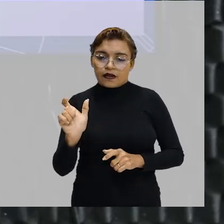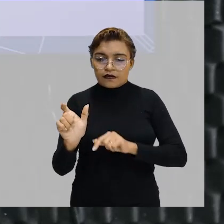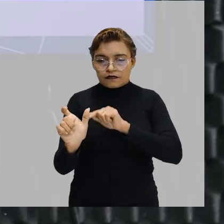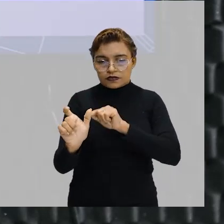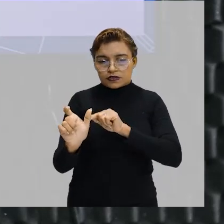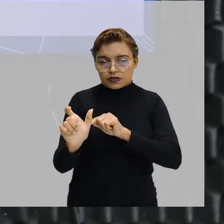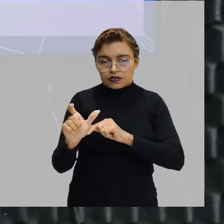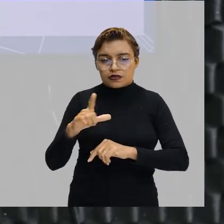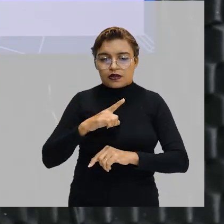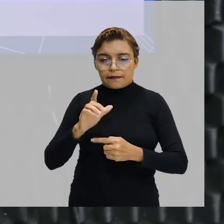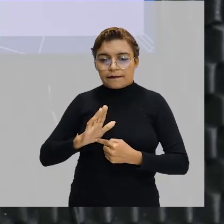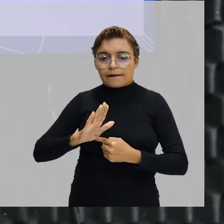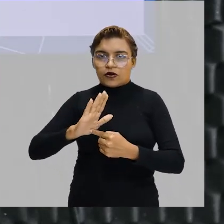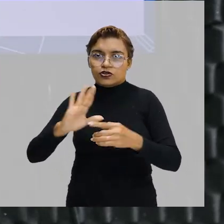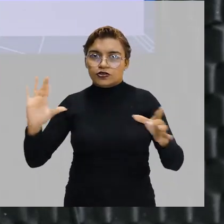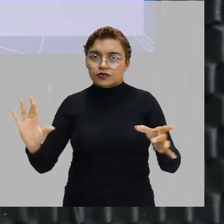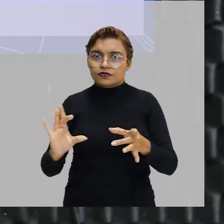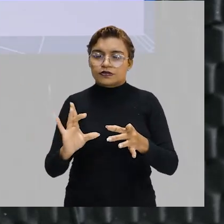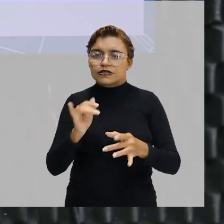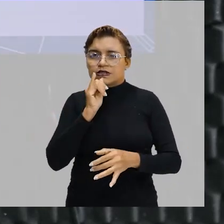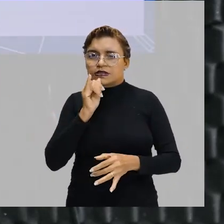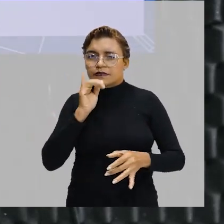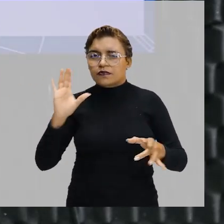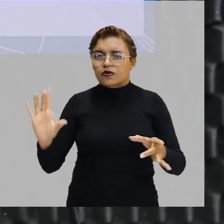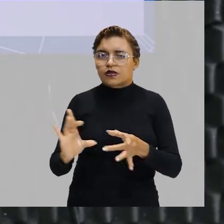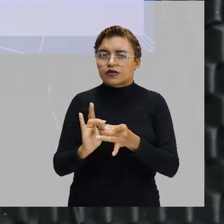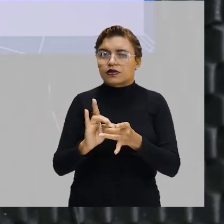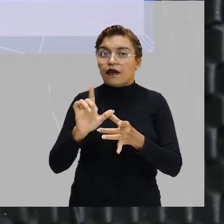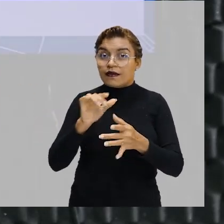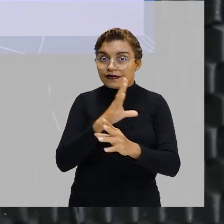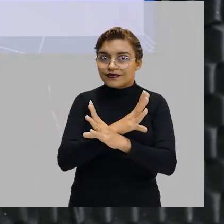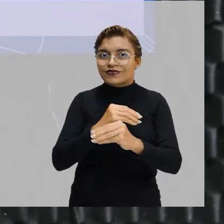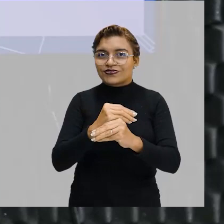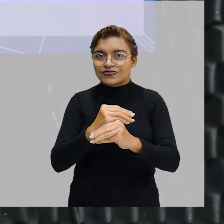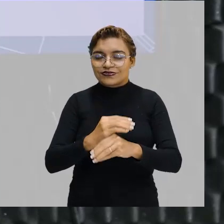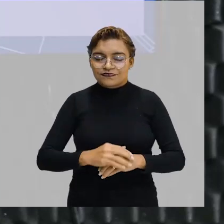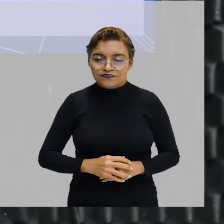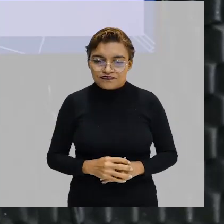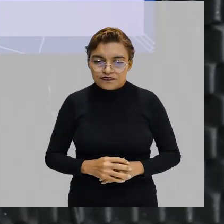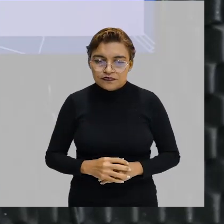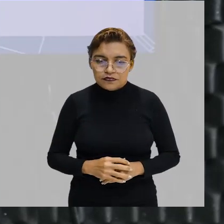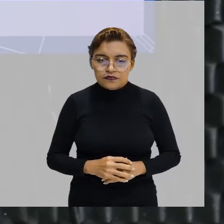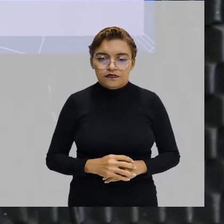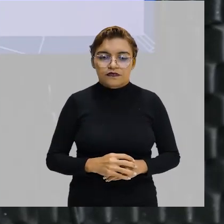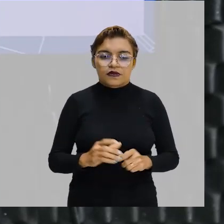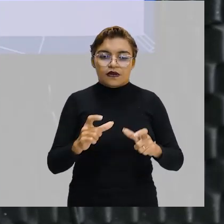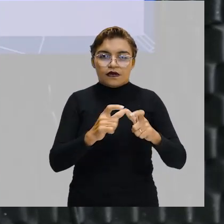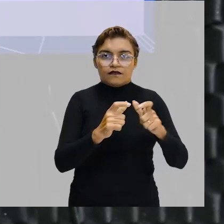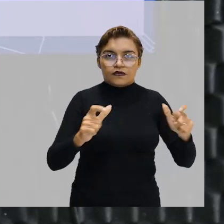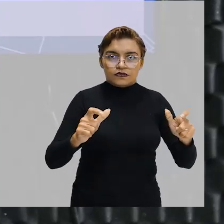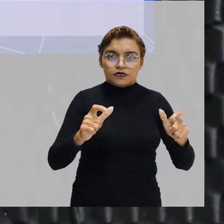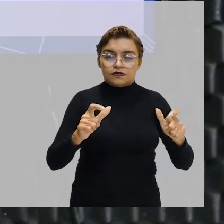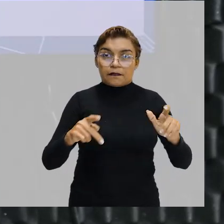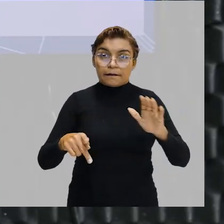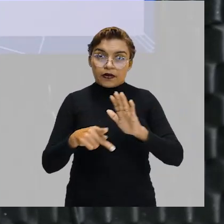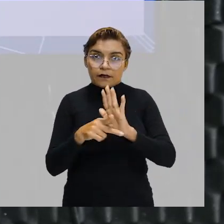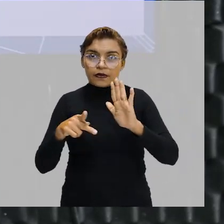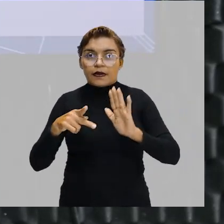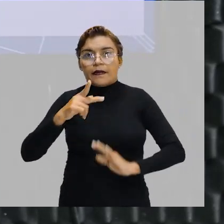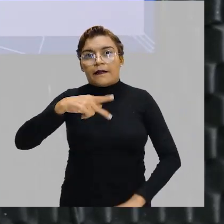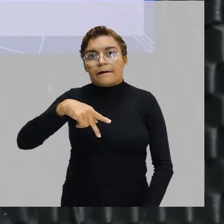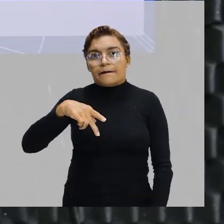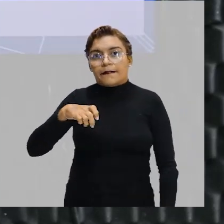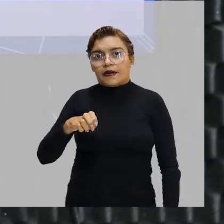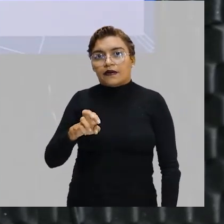por estabelecer conexão. Quem? As conjunções, tá bom? As orações de um período. Aqui eu